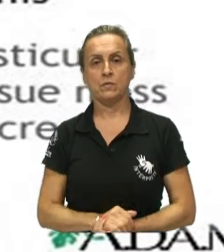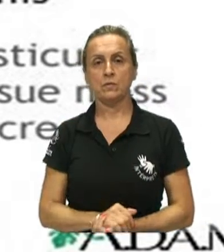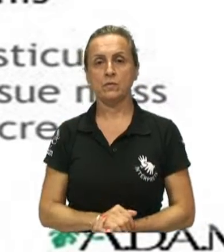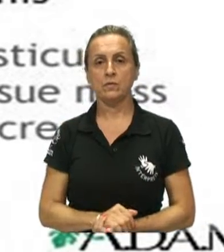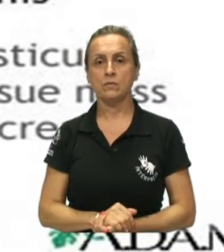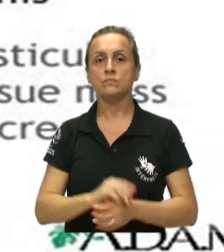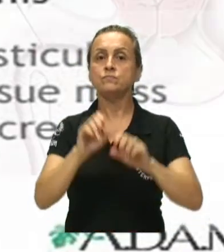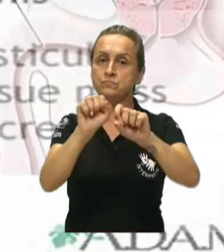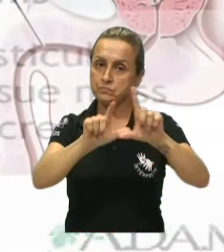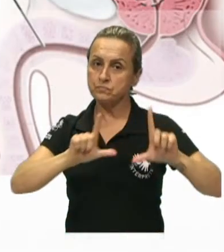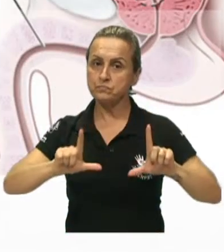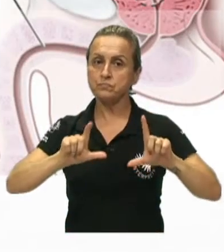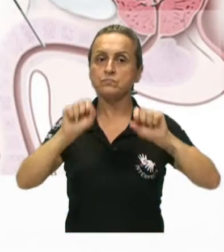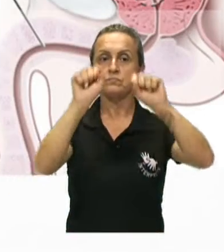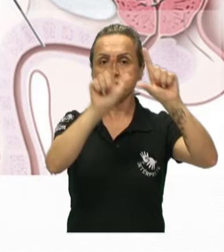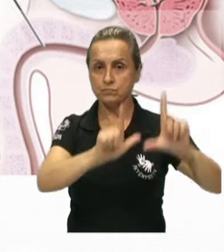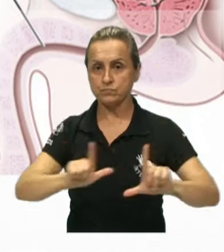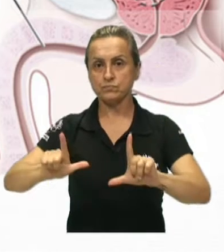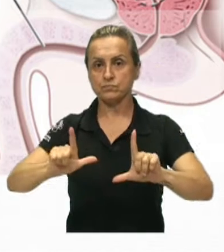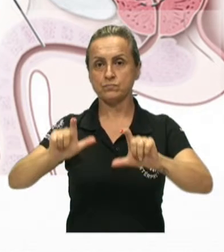Próximo slide.